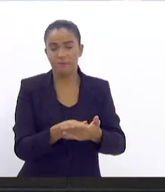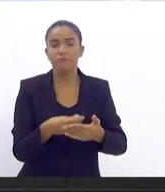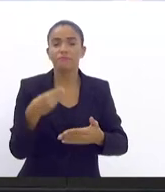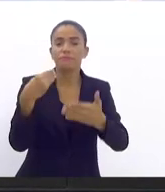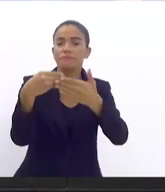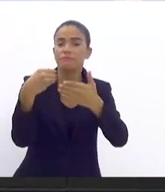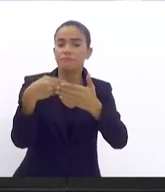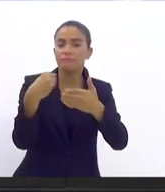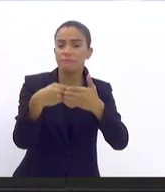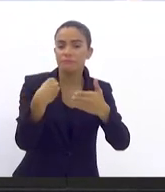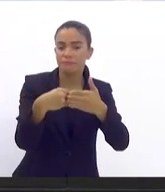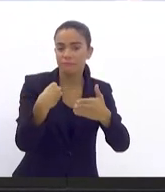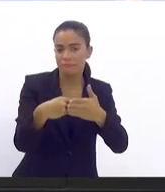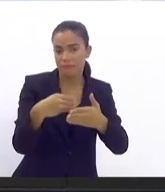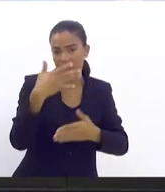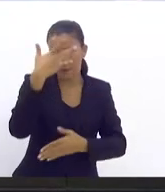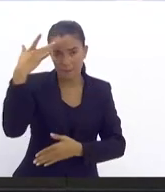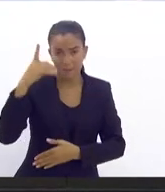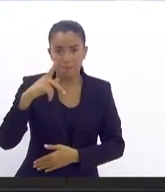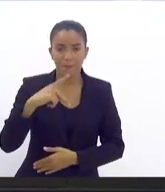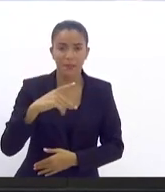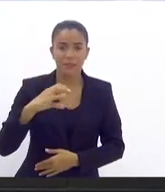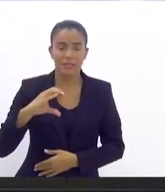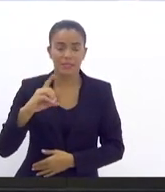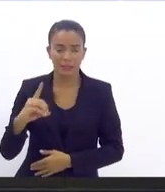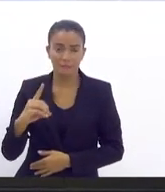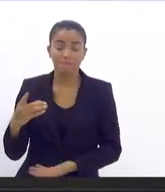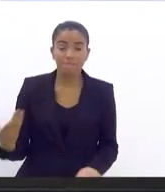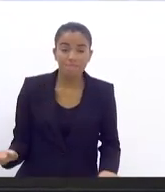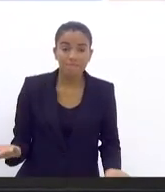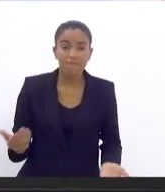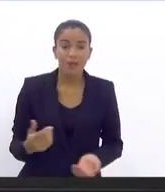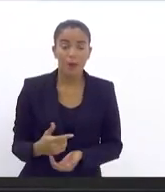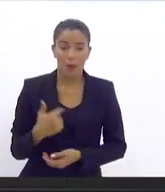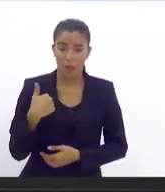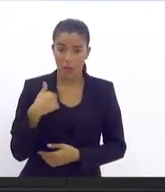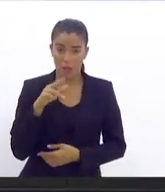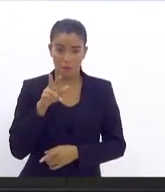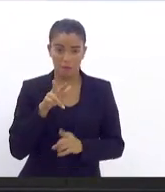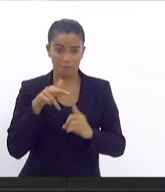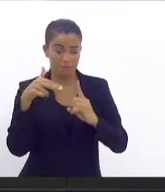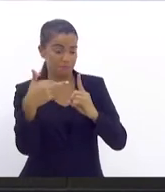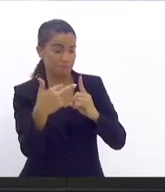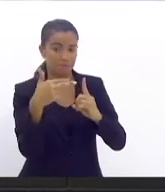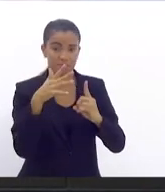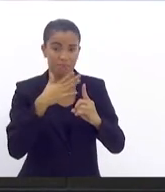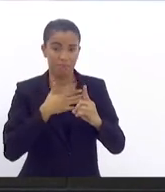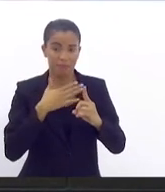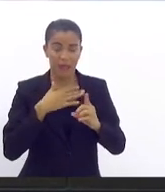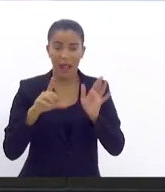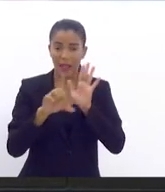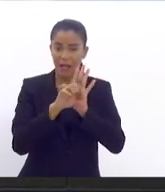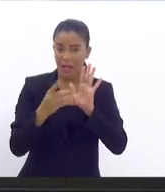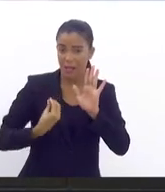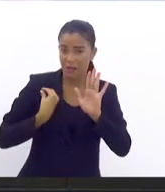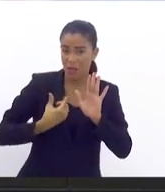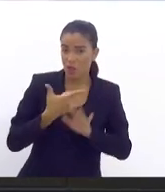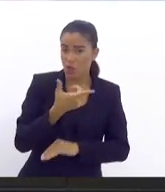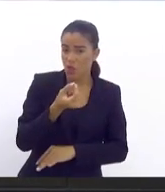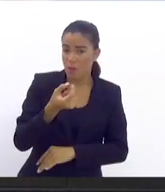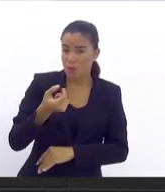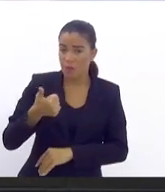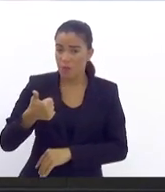passe especial de portadores de doenças crônicas e pessoas com deficiência. Ou seja, ao meu ver, salvo melhor juízo, a lei do deputado Mink, já em vigor, uma lei de